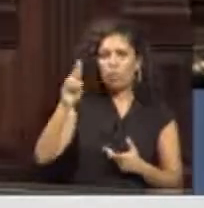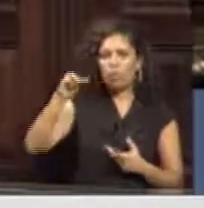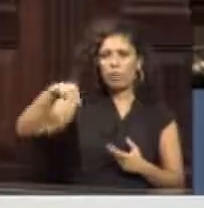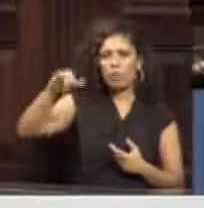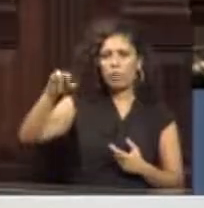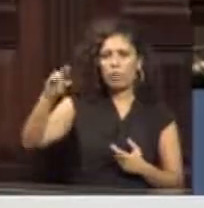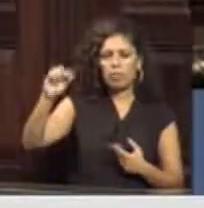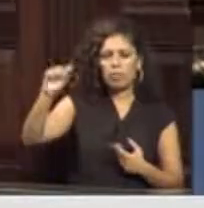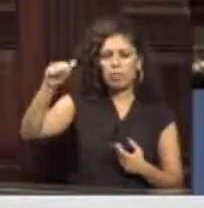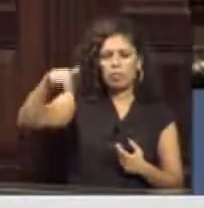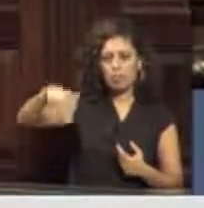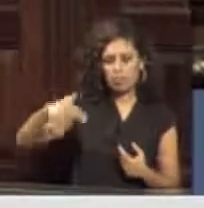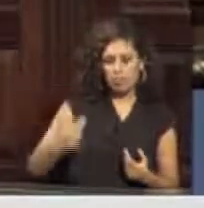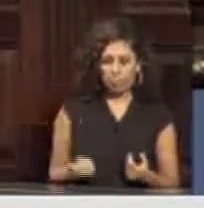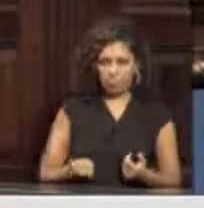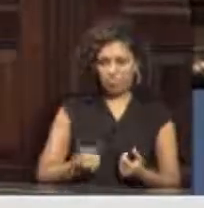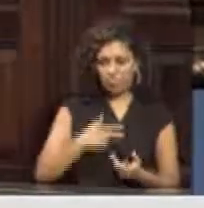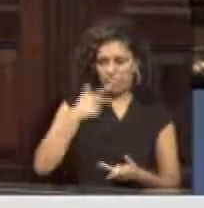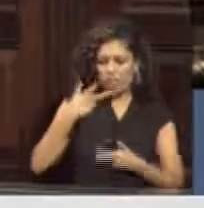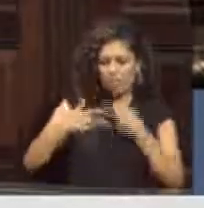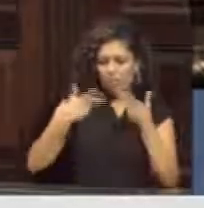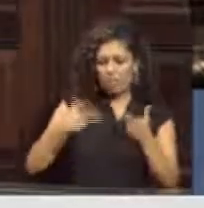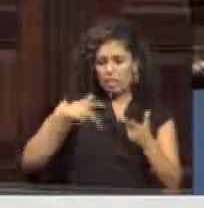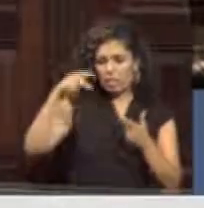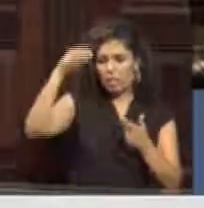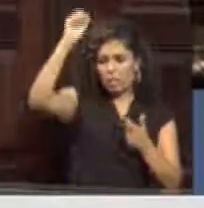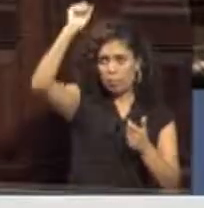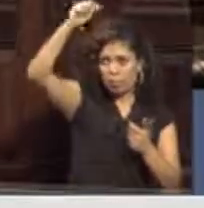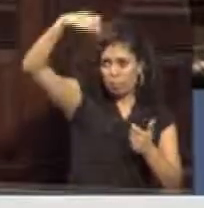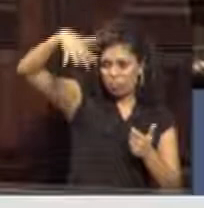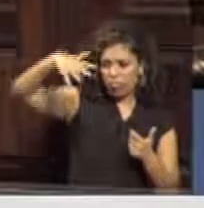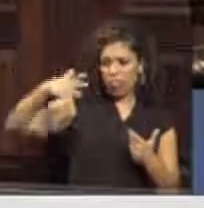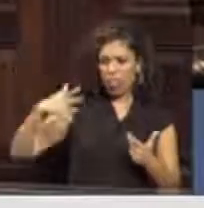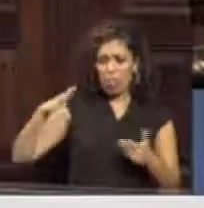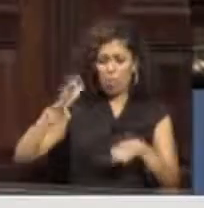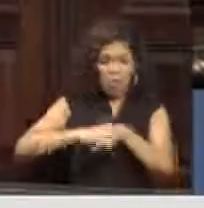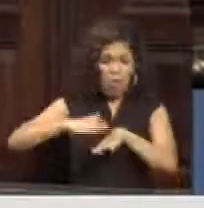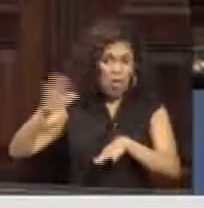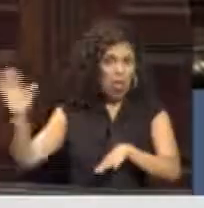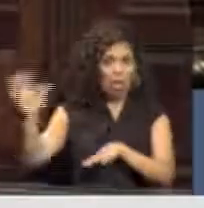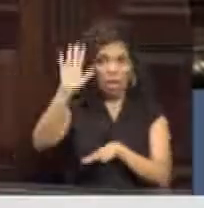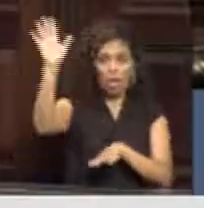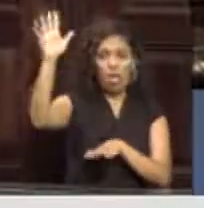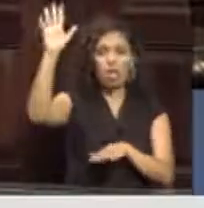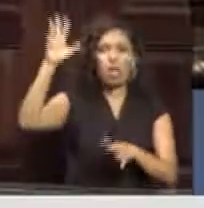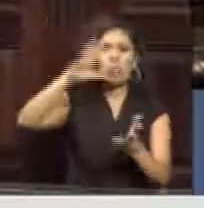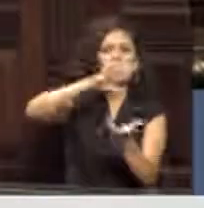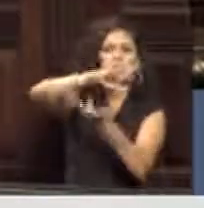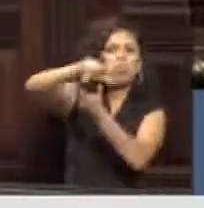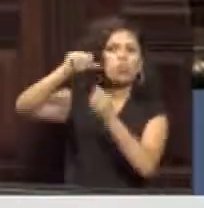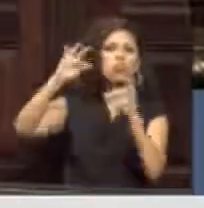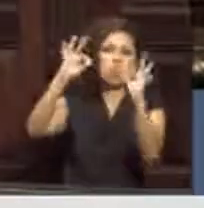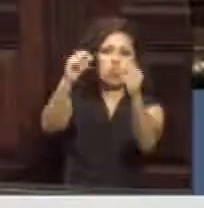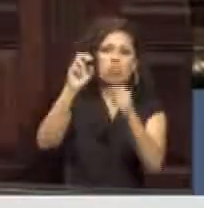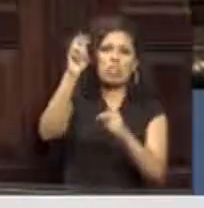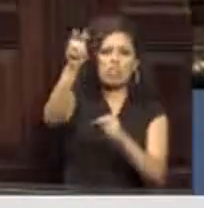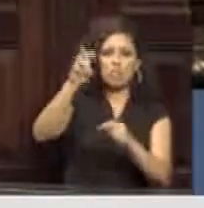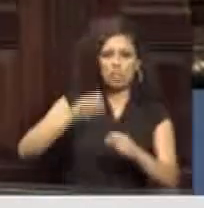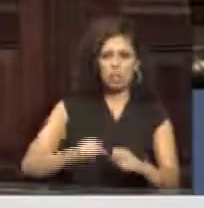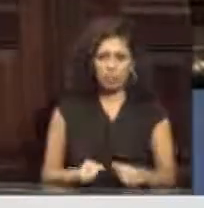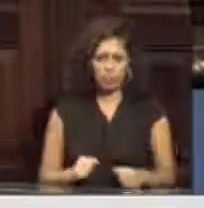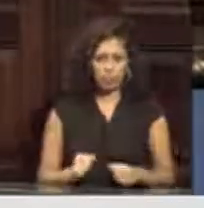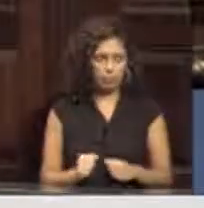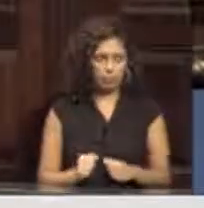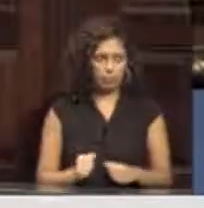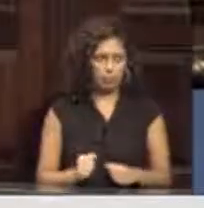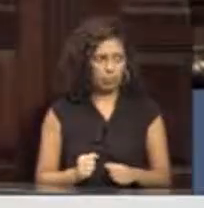que temos um somatório sucessivo de mais